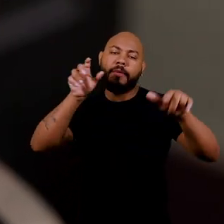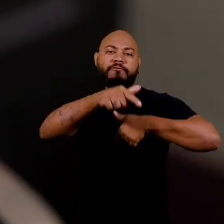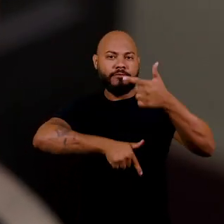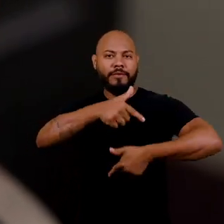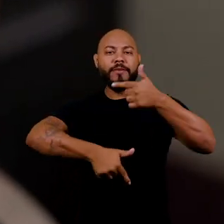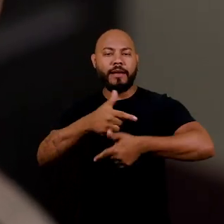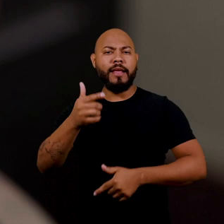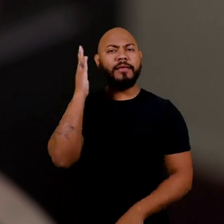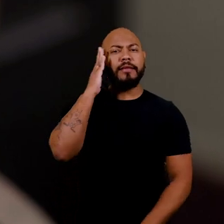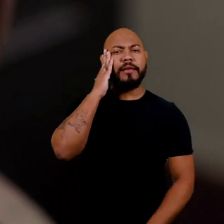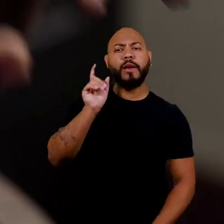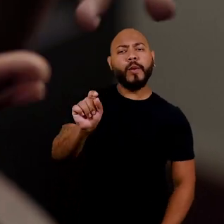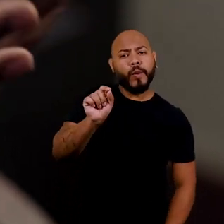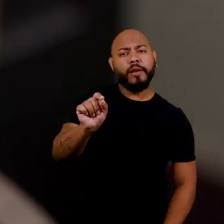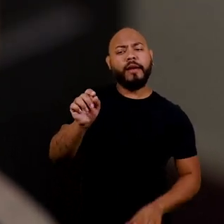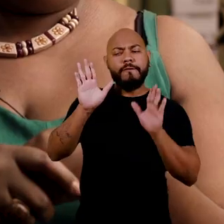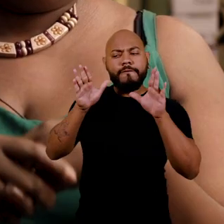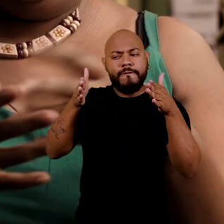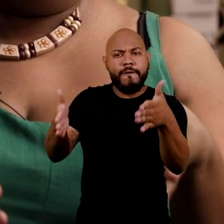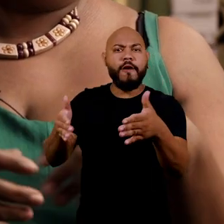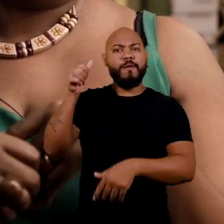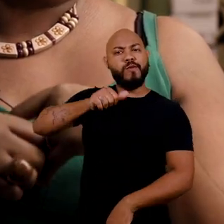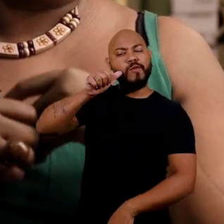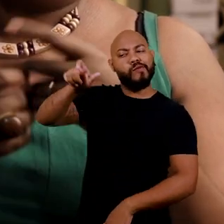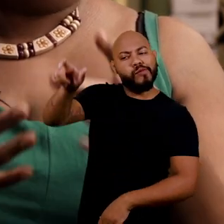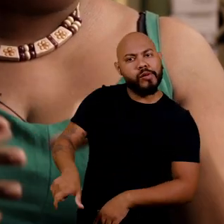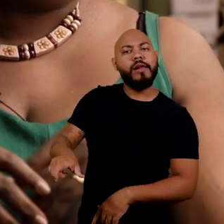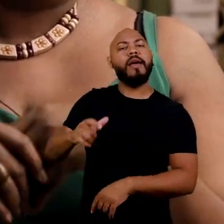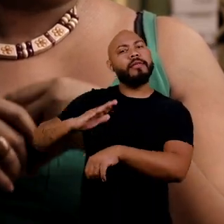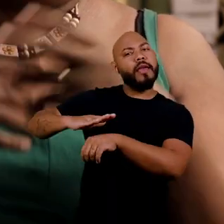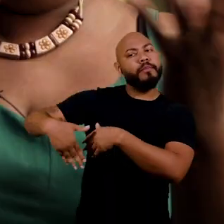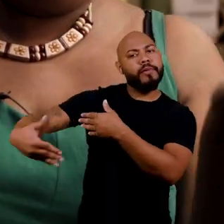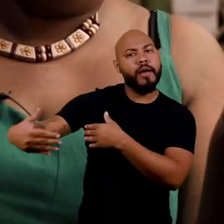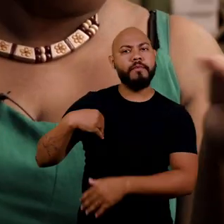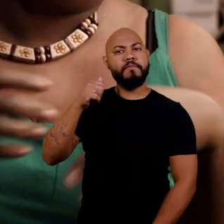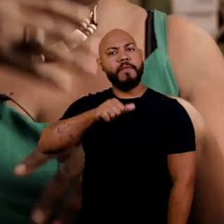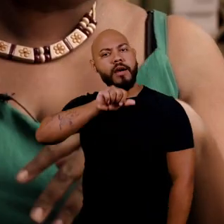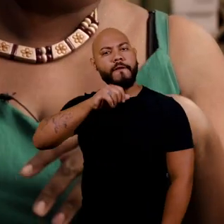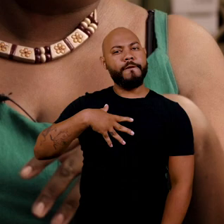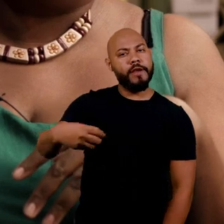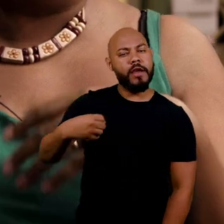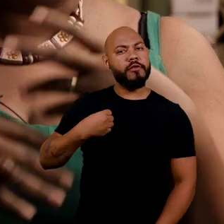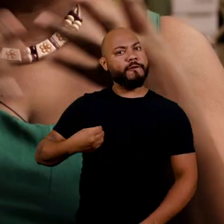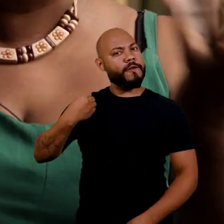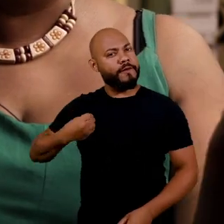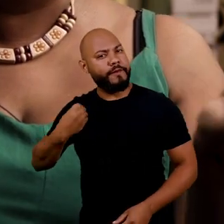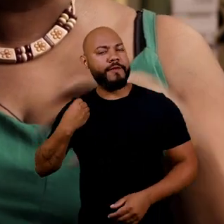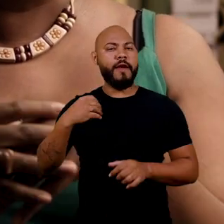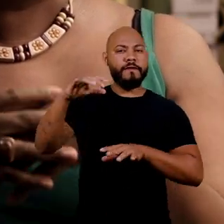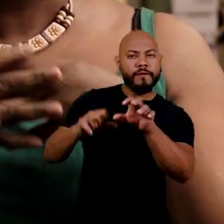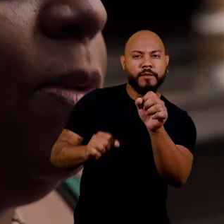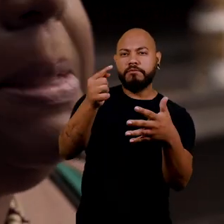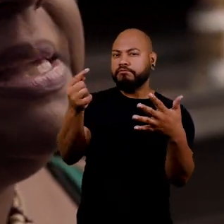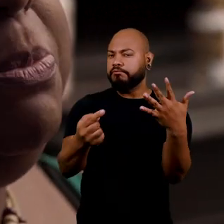que era muito necessário dar essas mulheres mais tempo, né? Elas são mães, elas têm filhos, elas precisam viver, elas querem se formar, querem viver